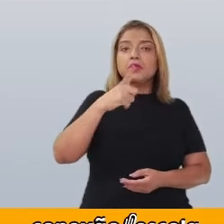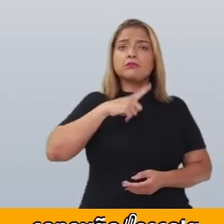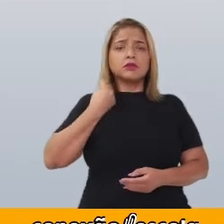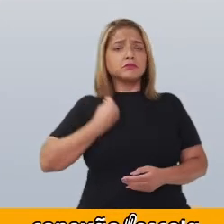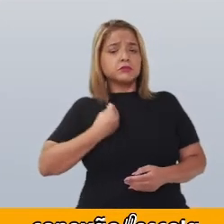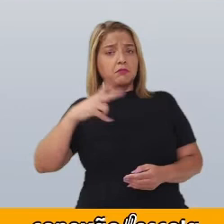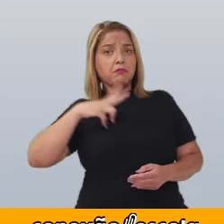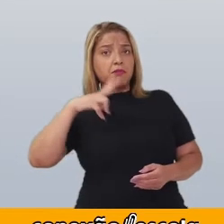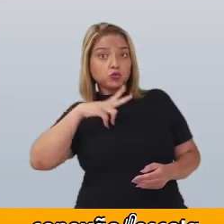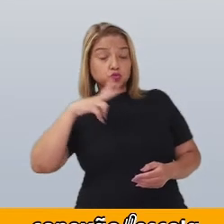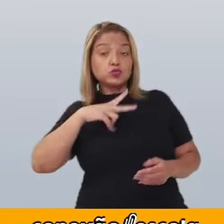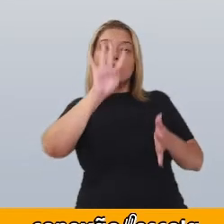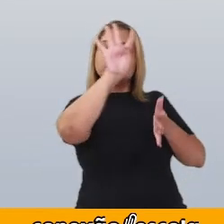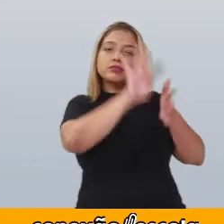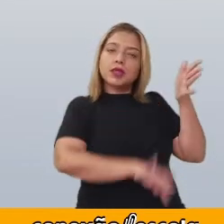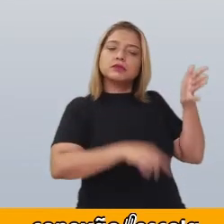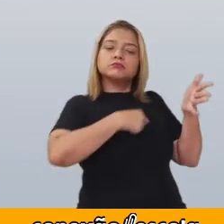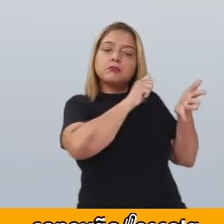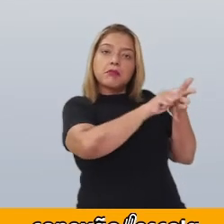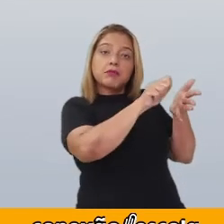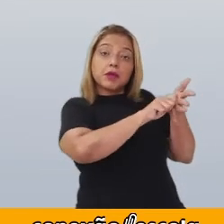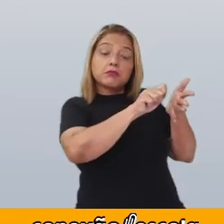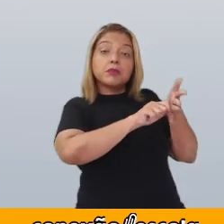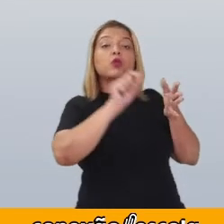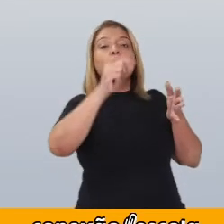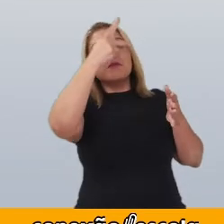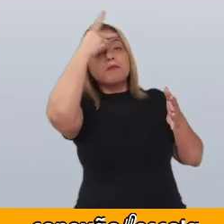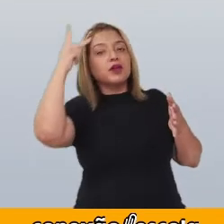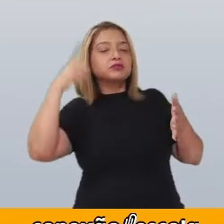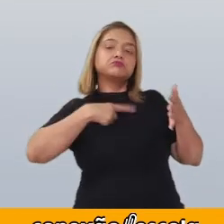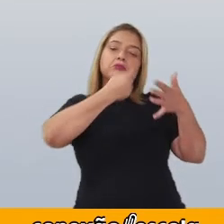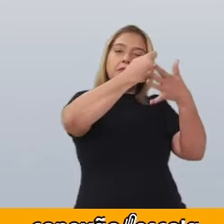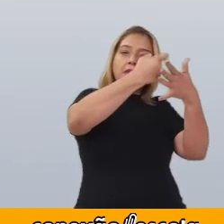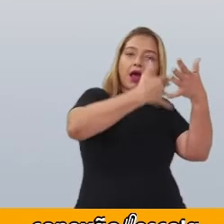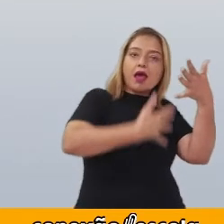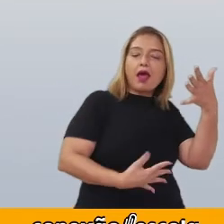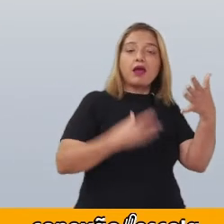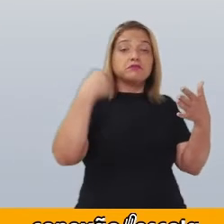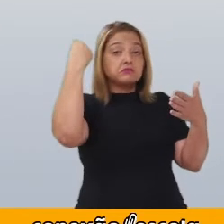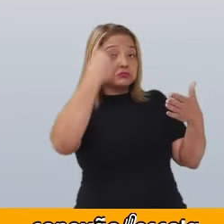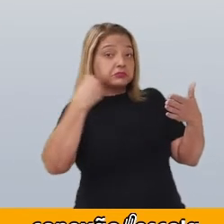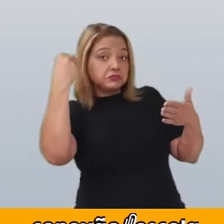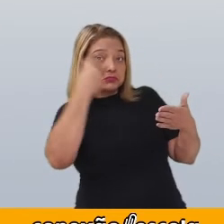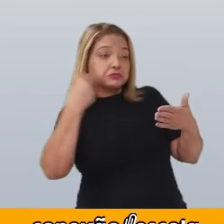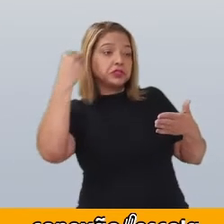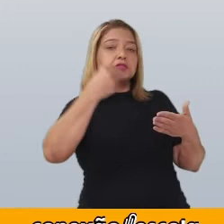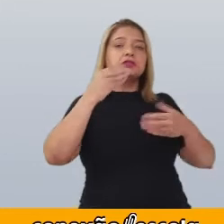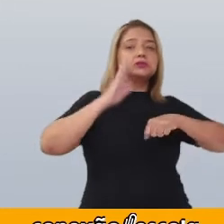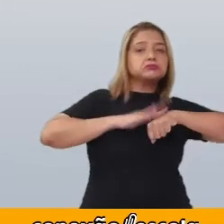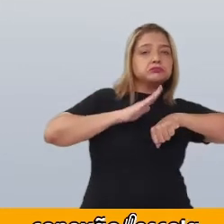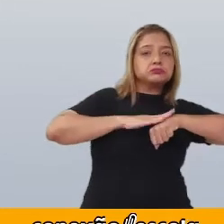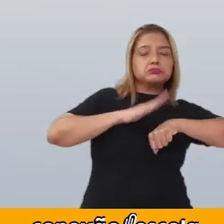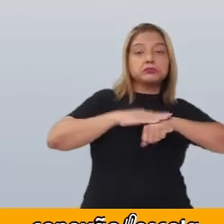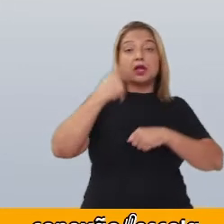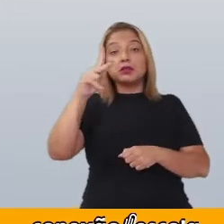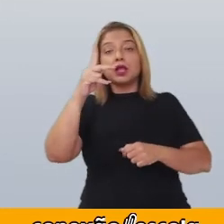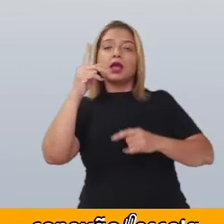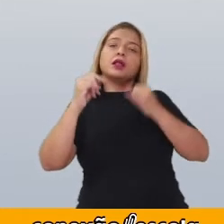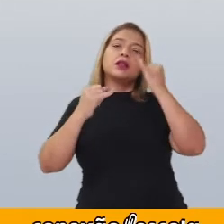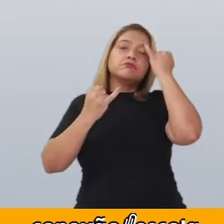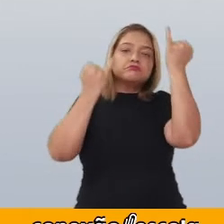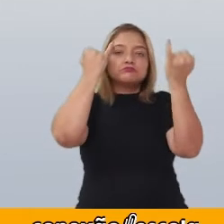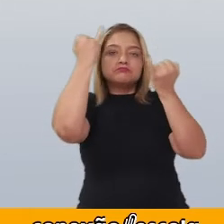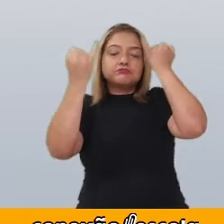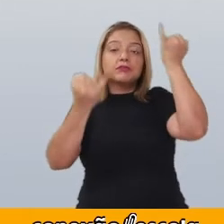pessoal, um gênero de texto em que uma pessoa relata experiências, ideias,